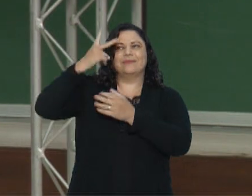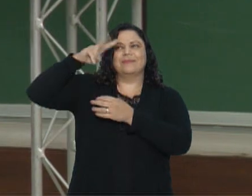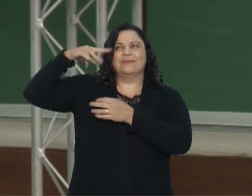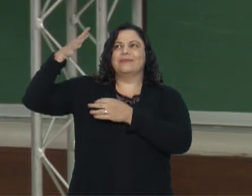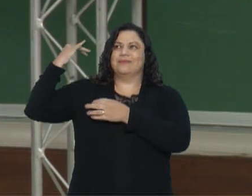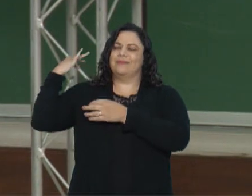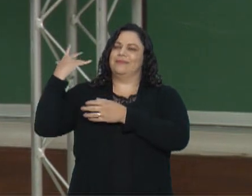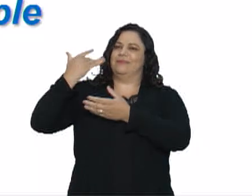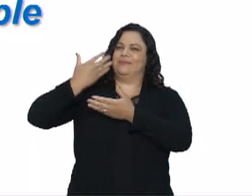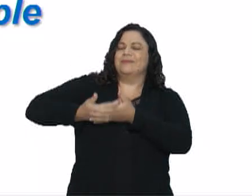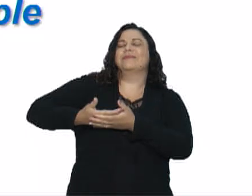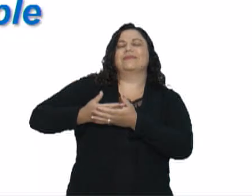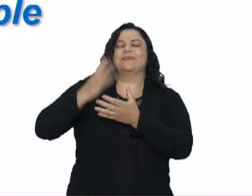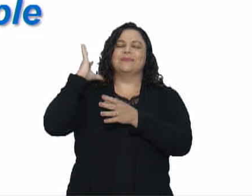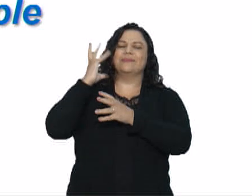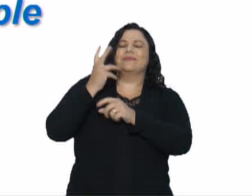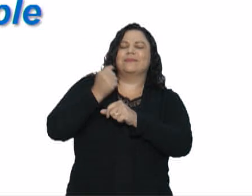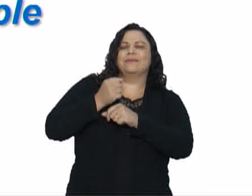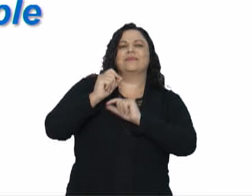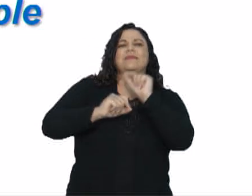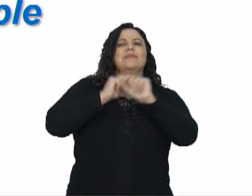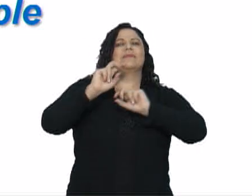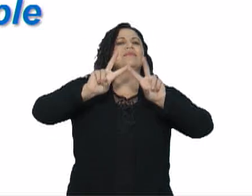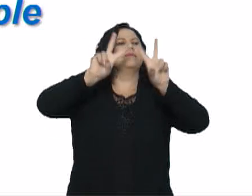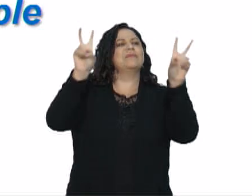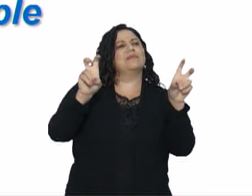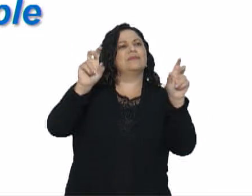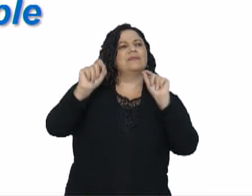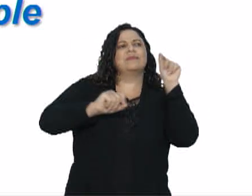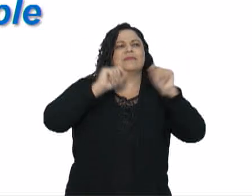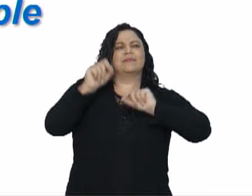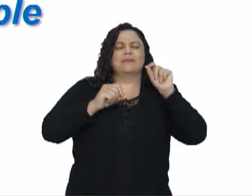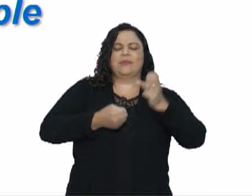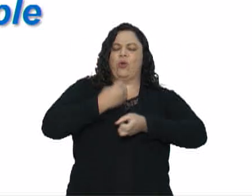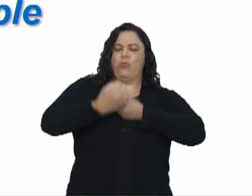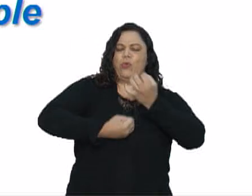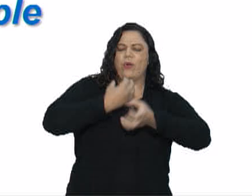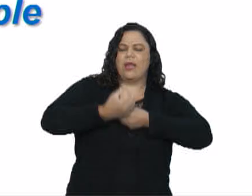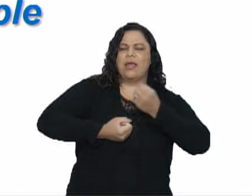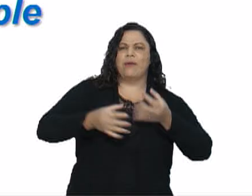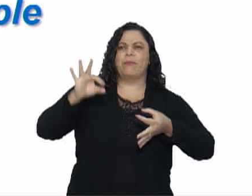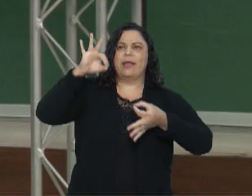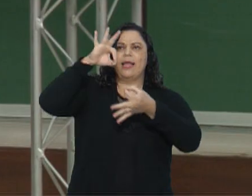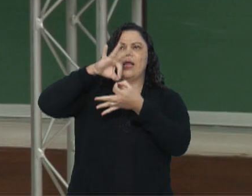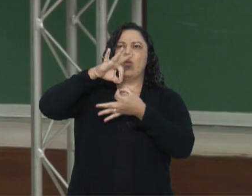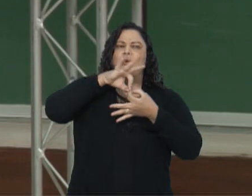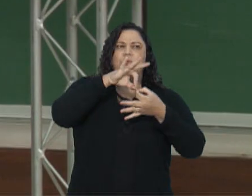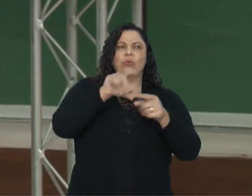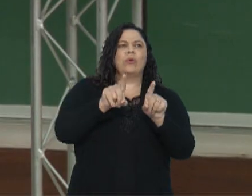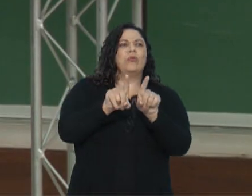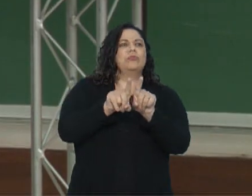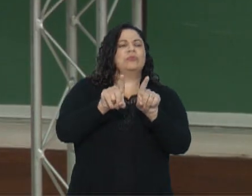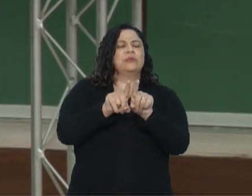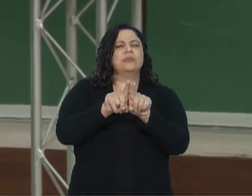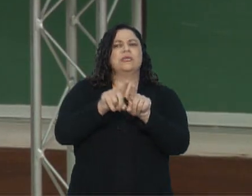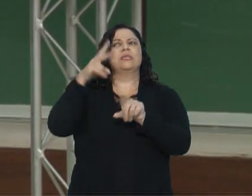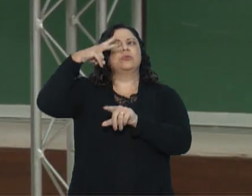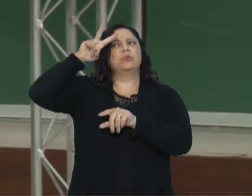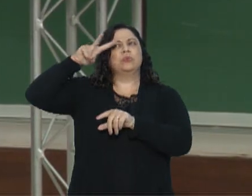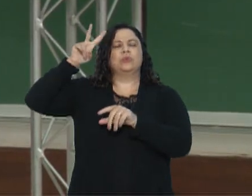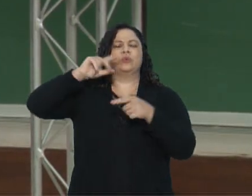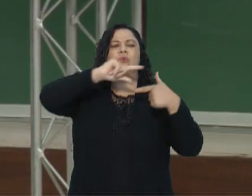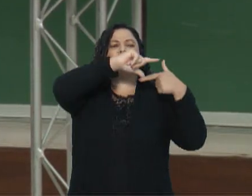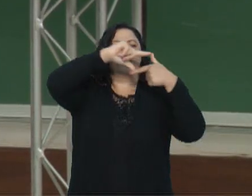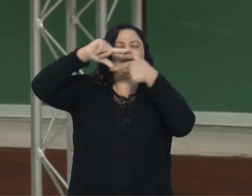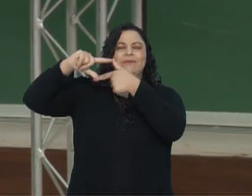poema, o horóscopo e historieta também. Então, veja, o professor selecionou alguns dos vários gêneros que